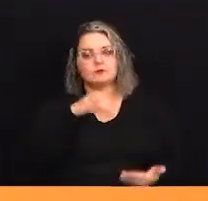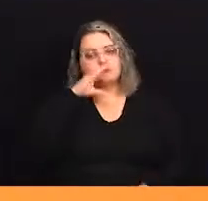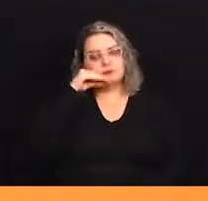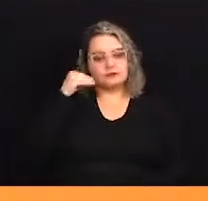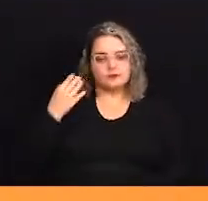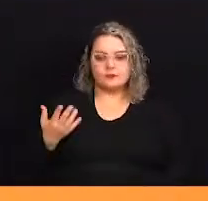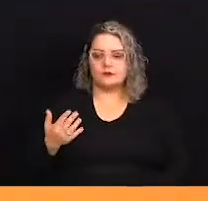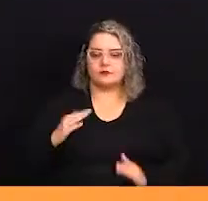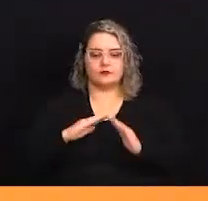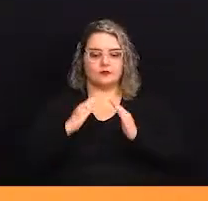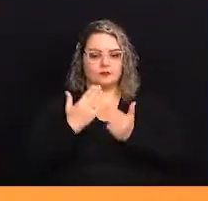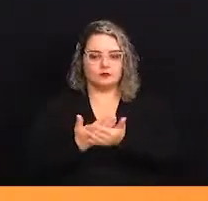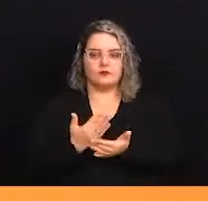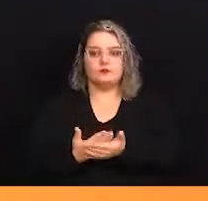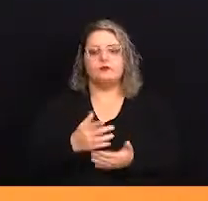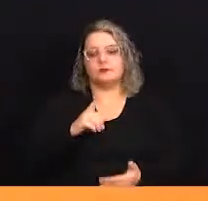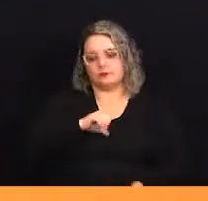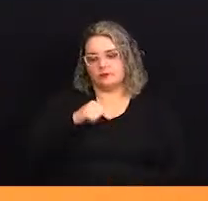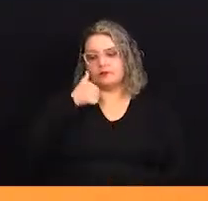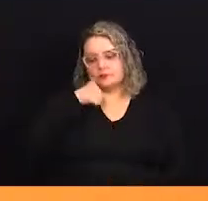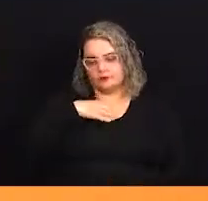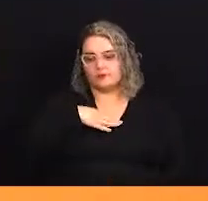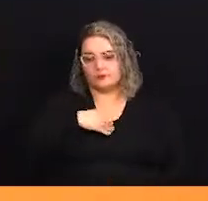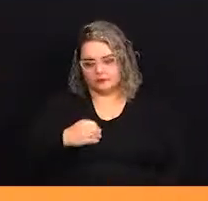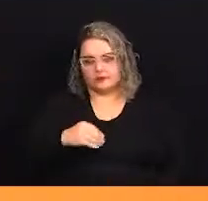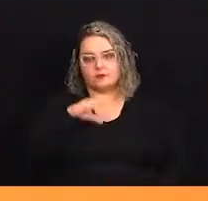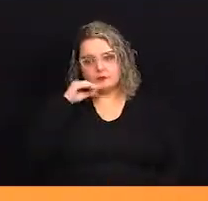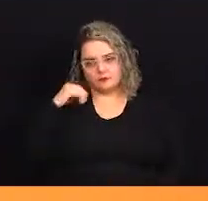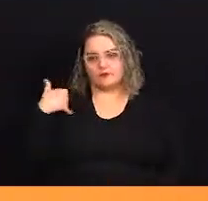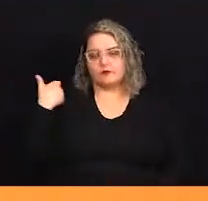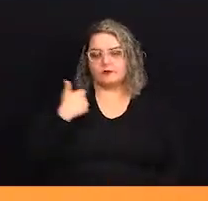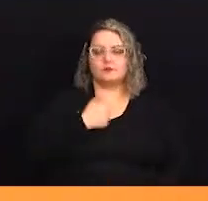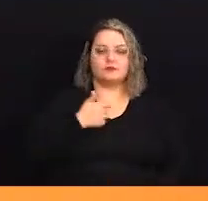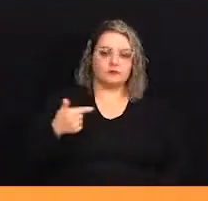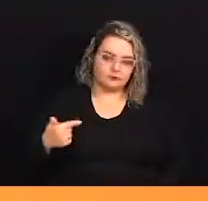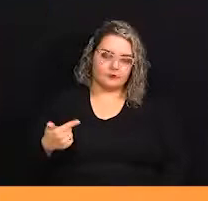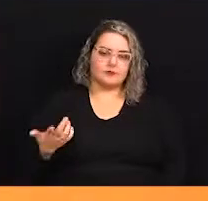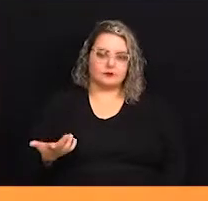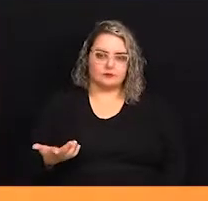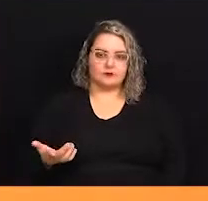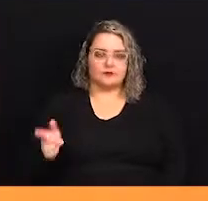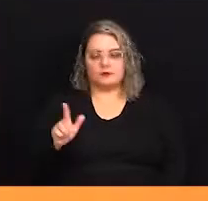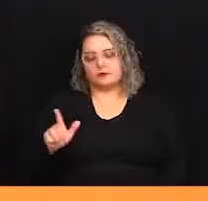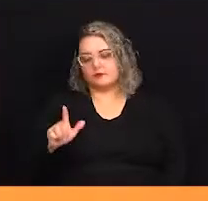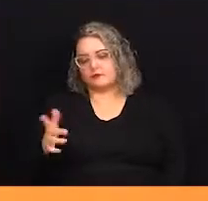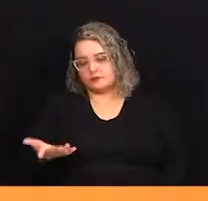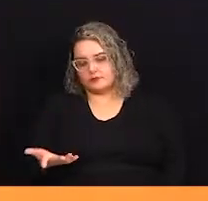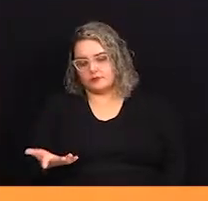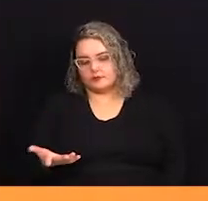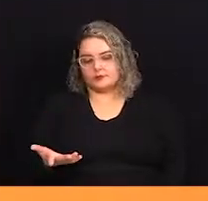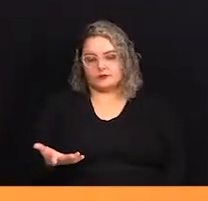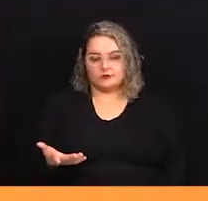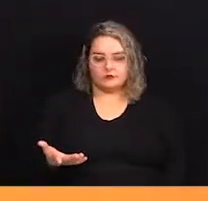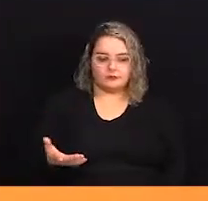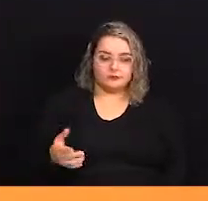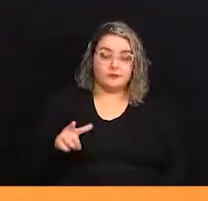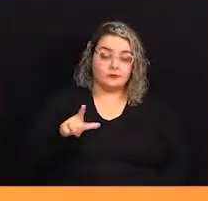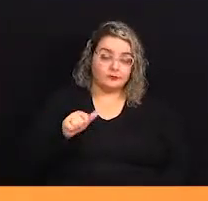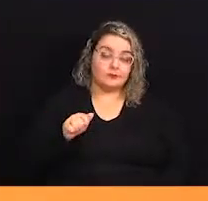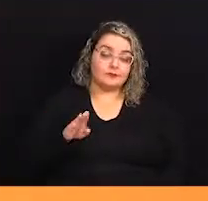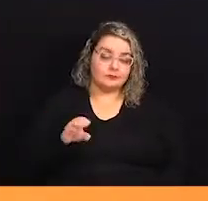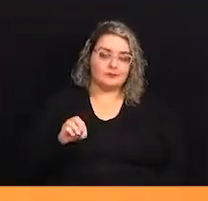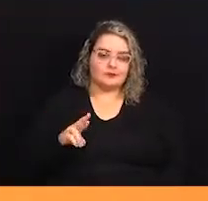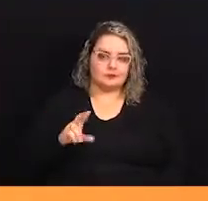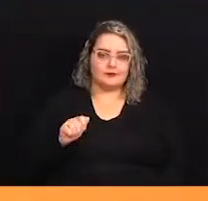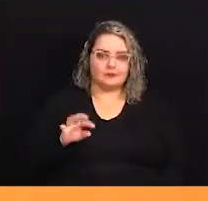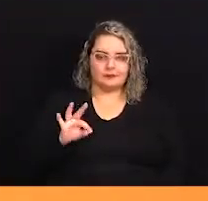eles, né? Nas escolas, eu tenho uma filha adolescente de 17 anos, que obviamente me dá um laboratório